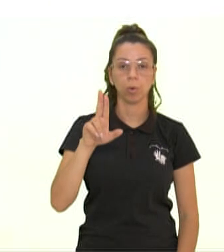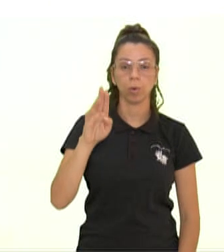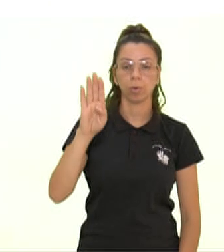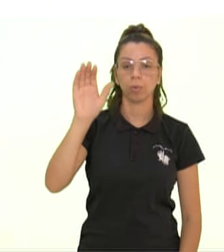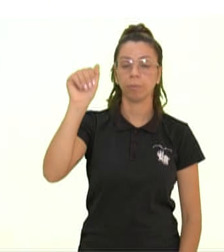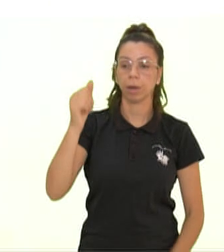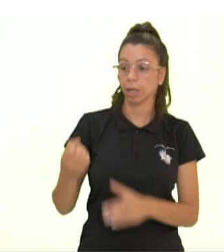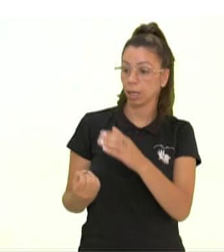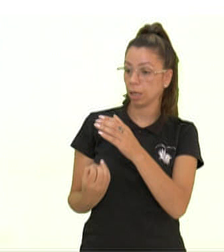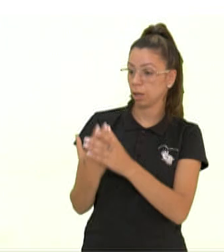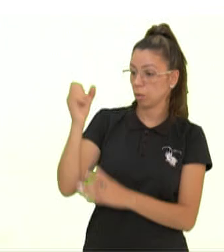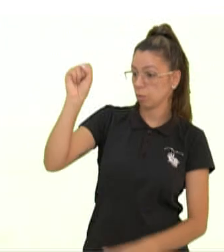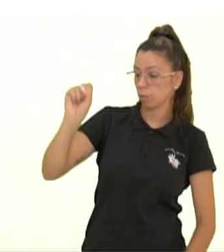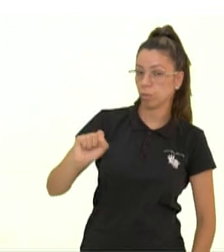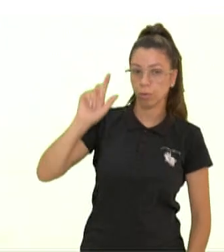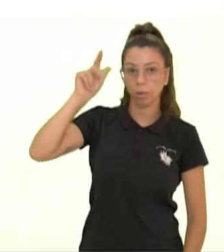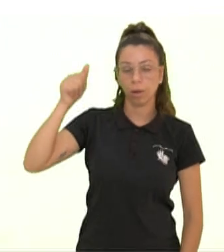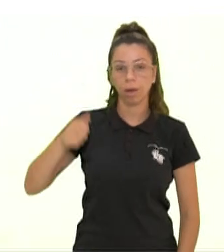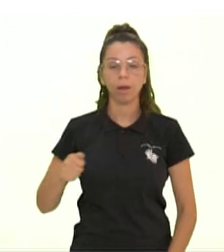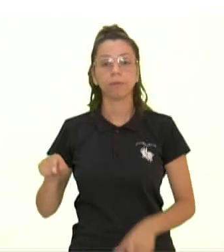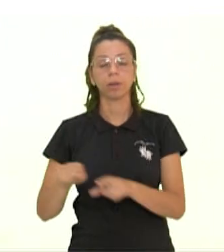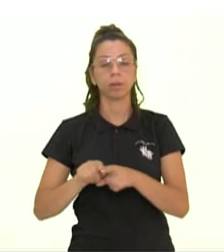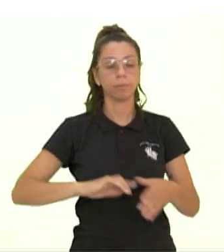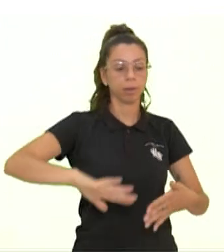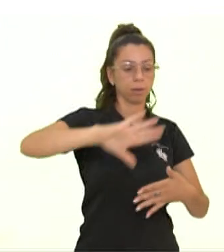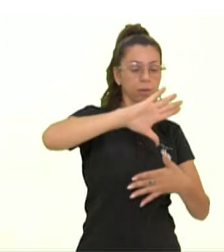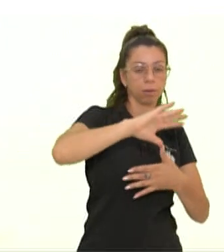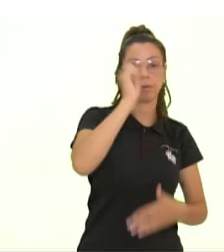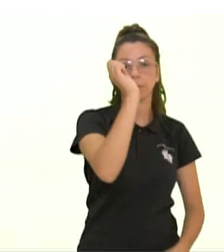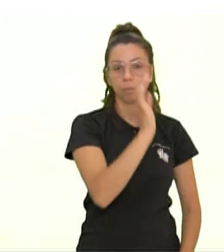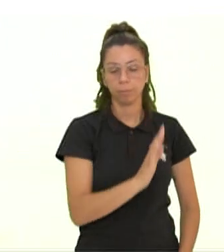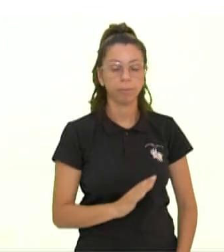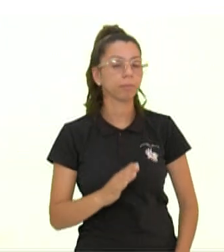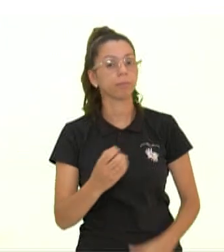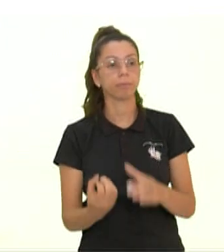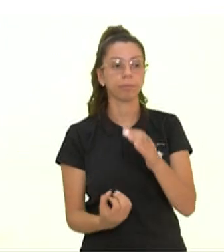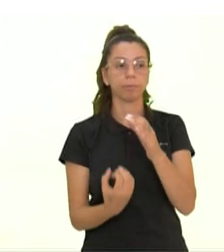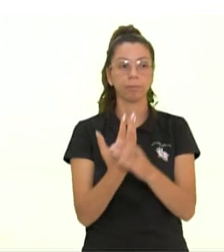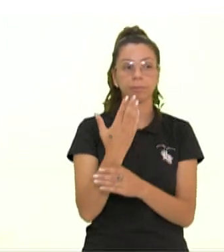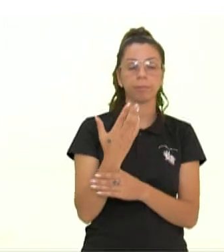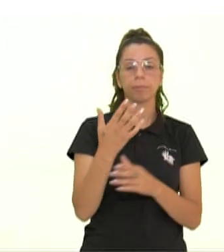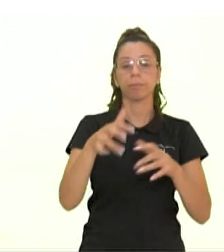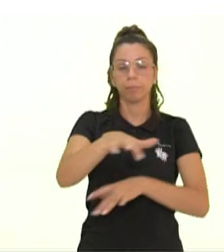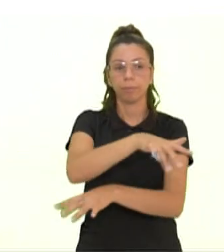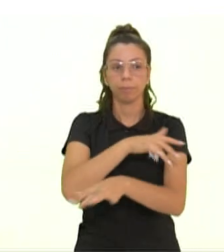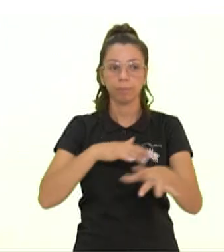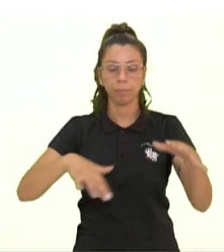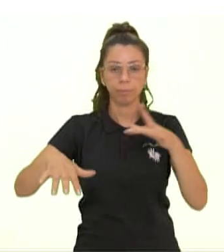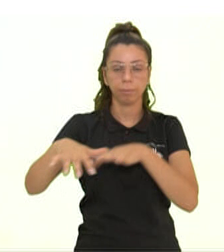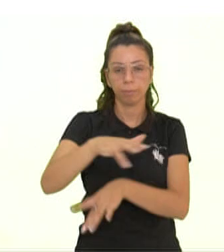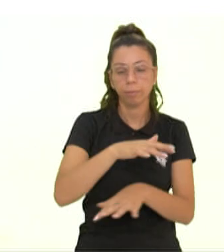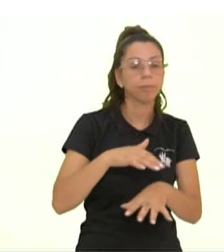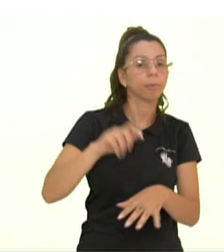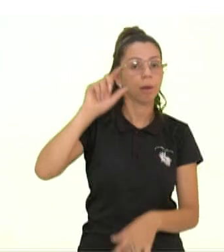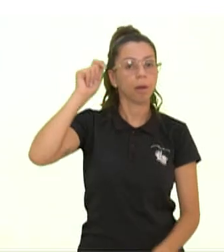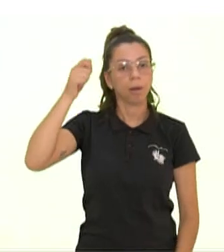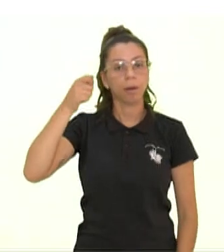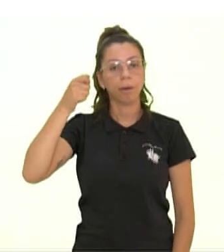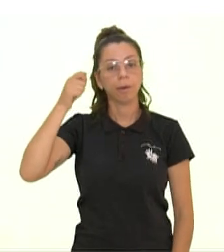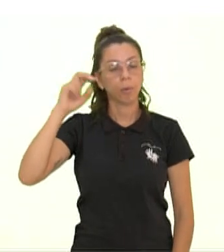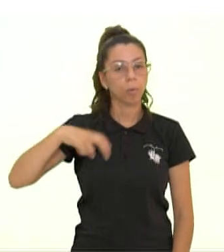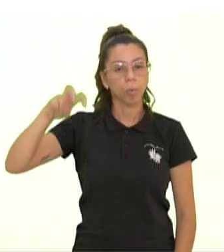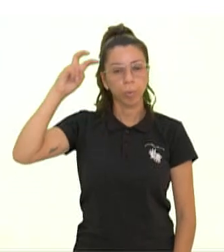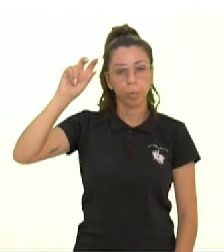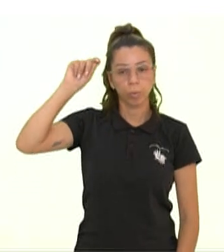da África, nas Américas, em especial no Brasil, e é fundada pela formação da raiz religiosa e cultural afrodescendente. Então, a